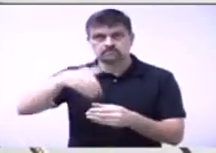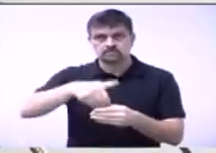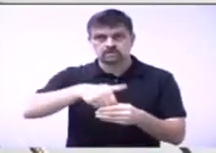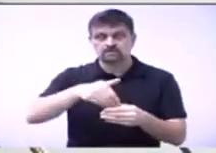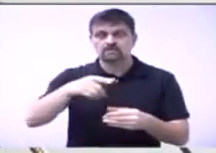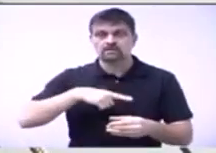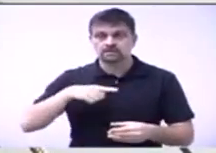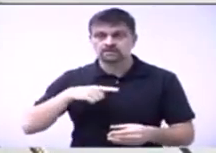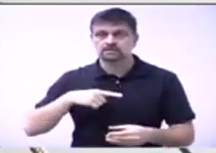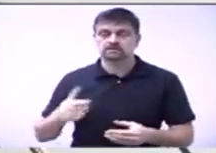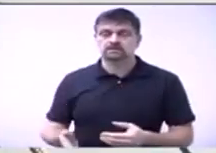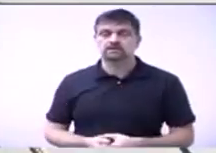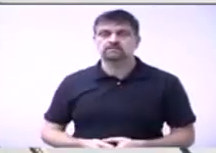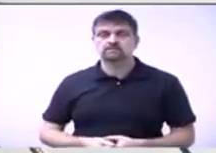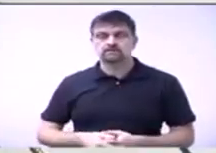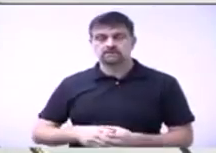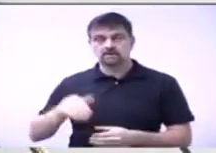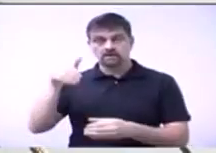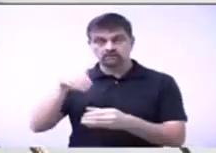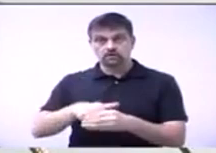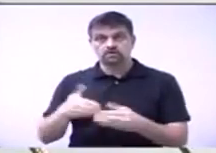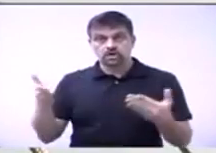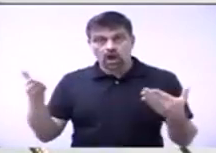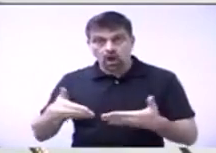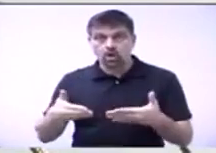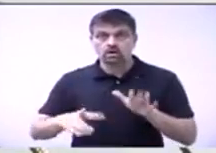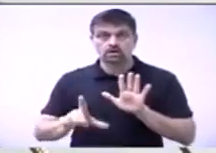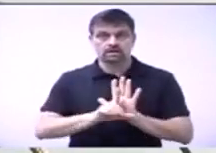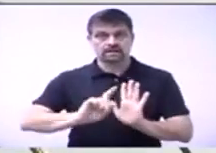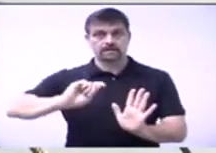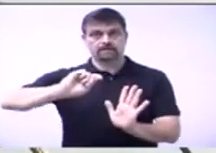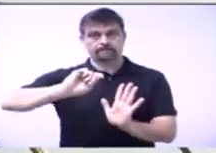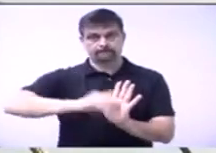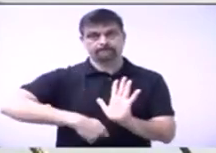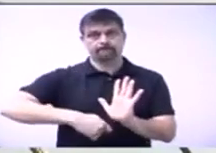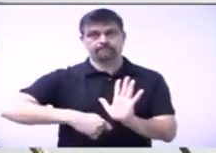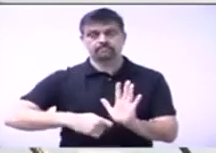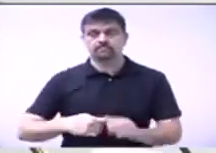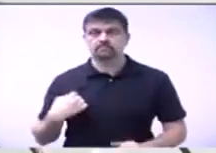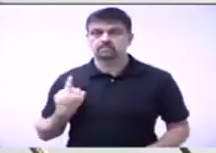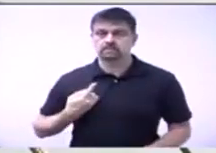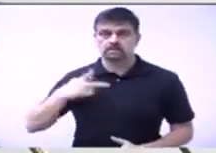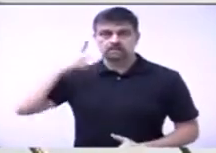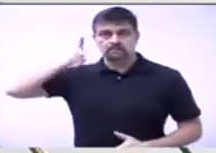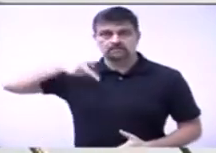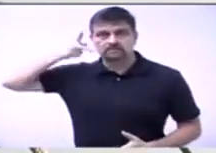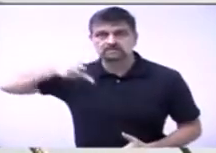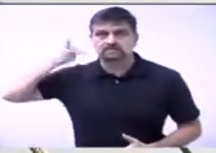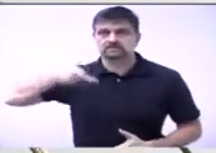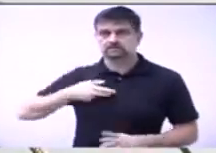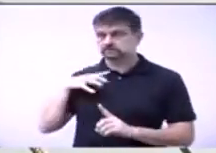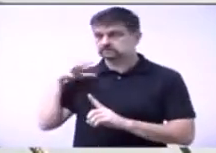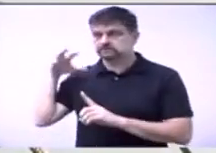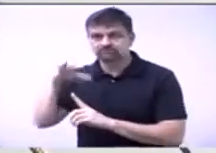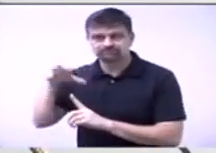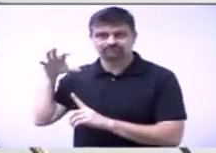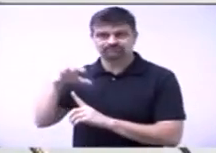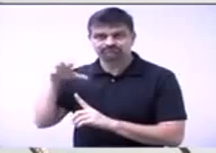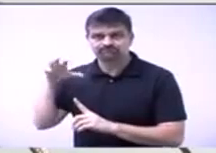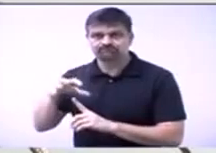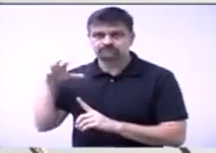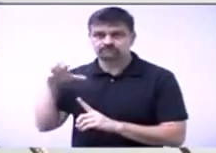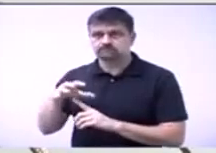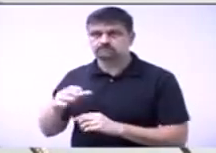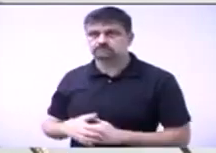voto da mesma para poder hoje tá virado lei. Então, acho que é politicagem pegar e falar que um projeto foi